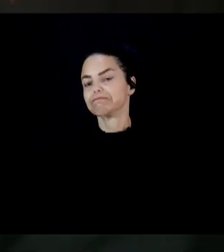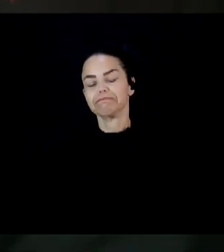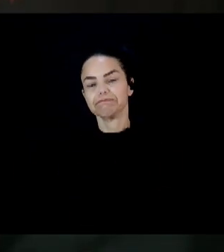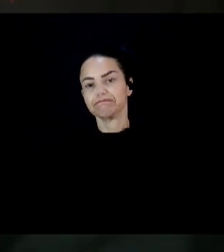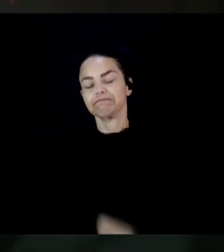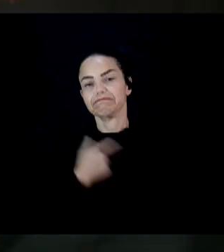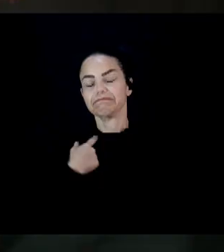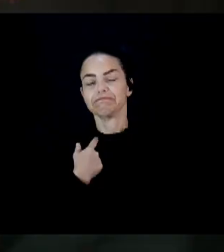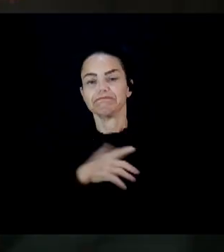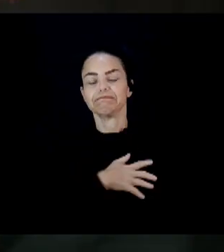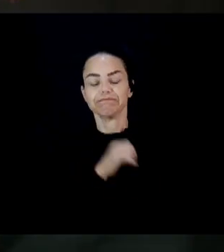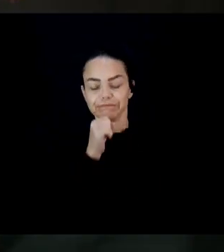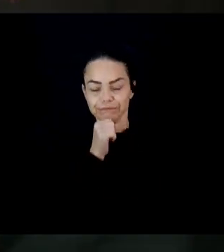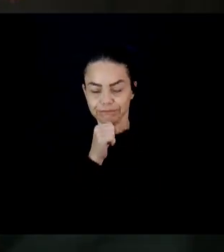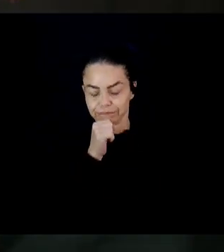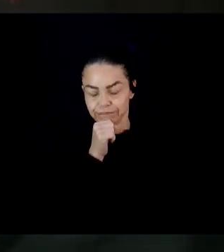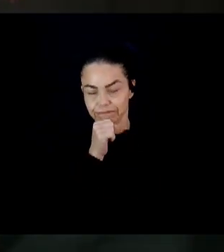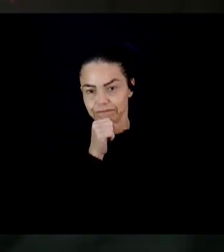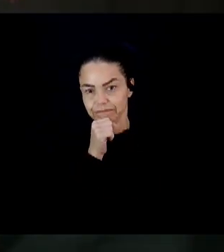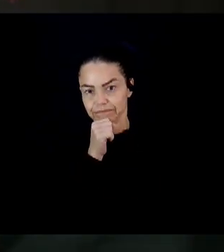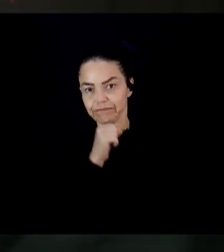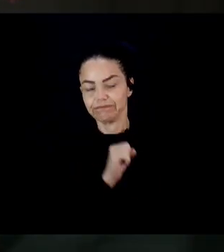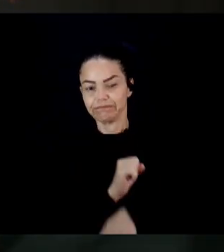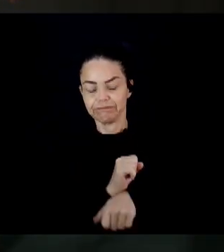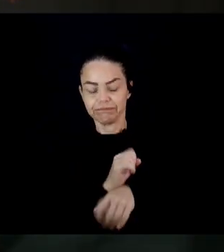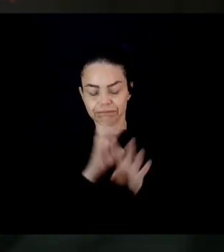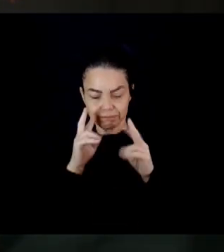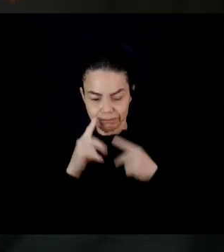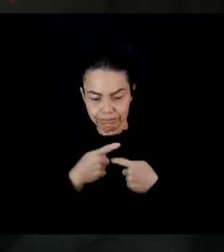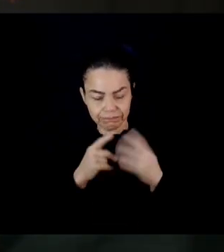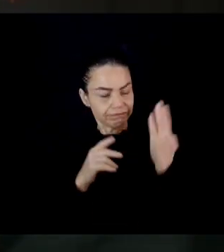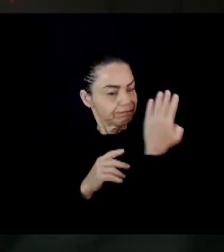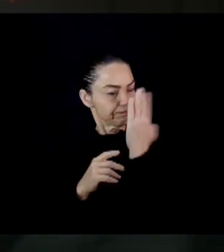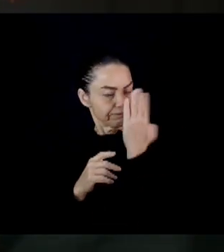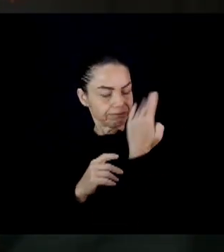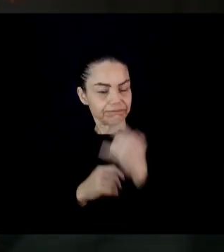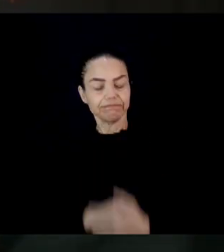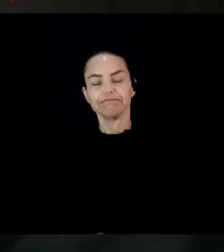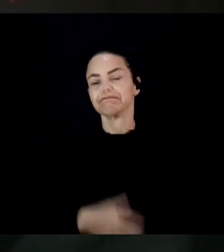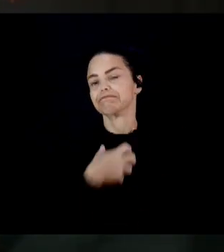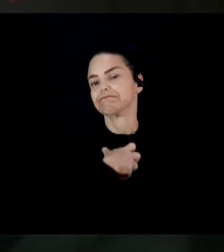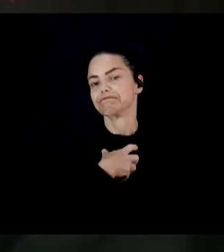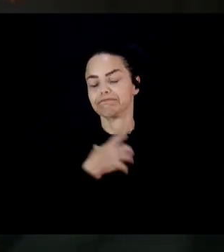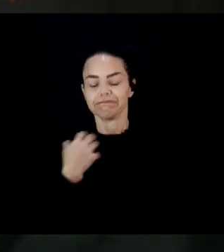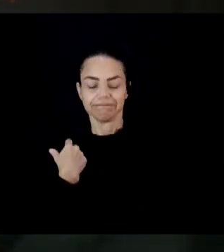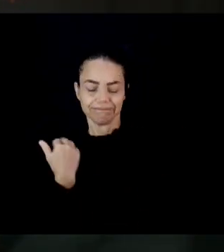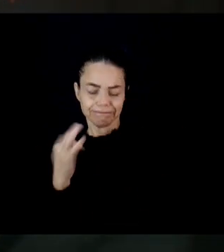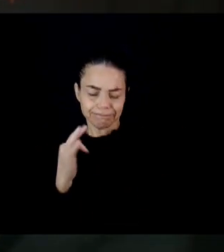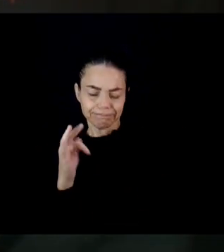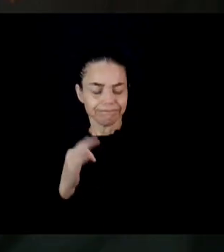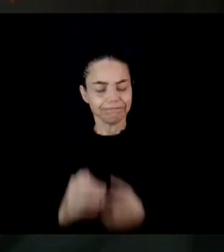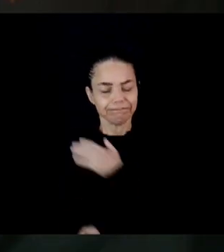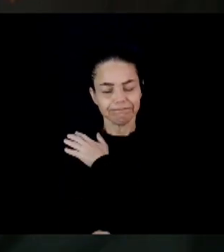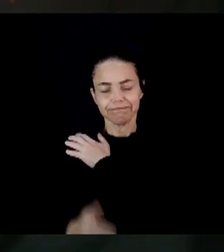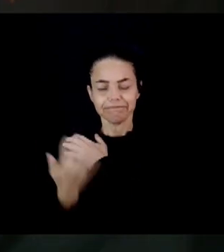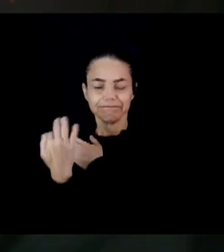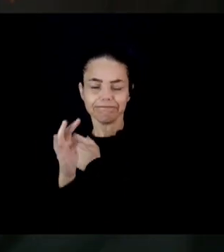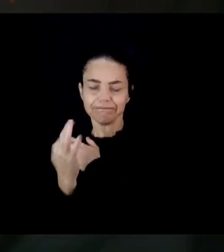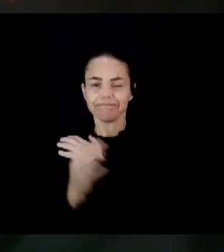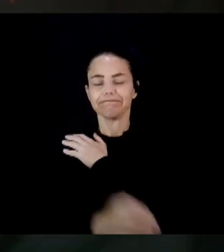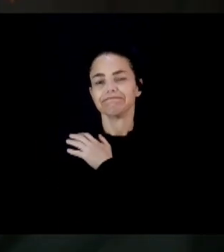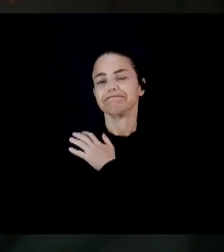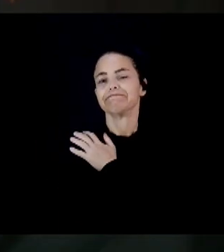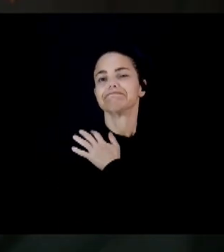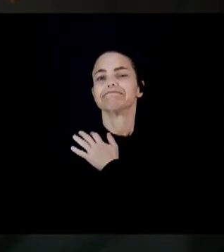estamos envelhecendo. E quando a gente para se olhar no espelho, quando começa a sentir uma dor aqui, outra dor ali, a gente, puf,